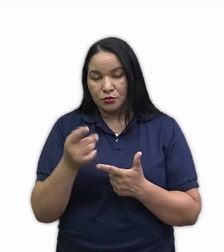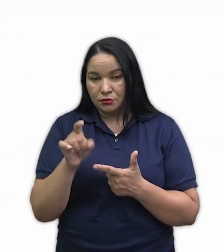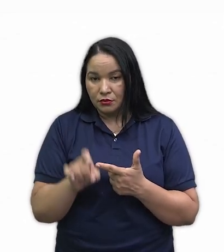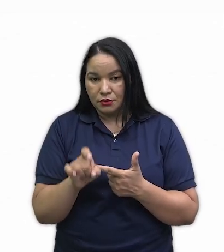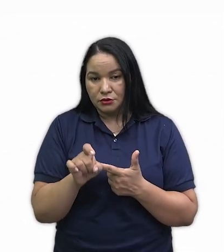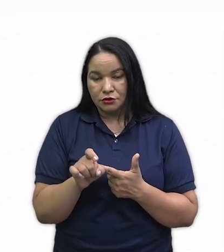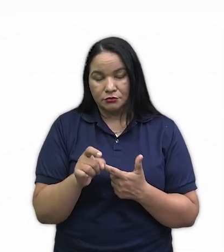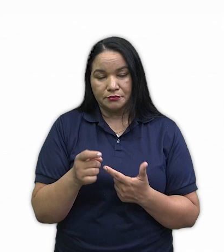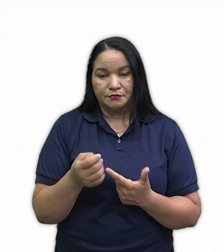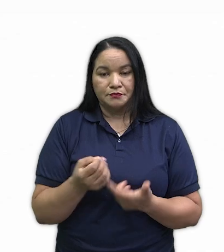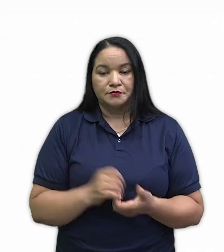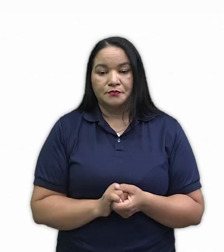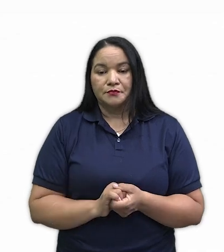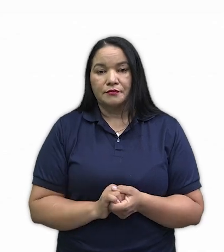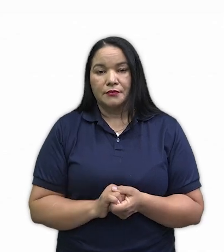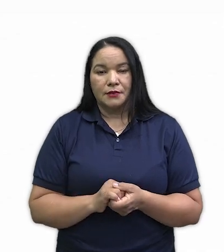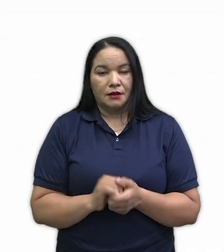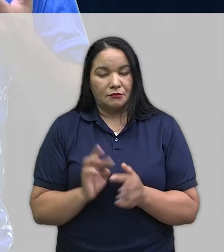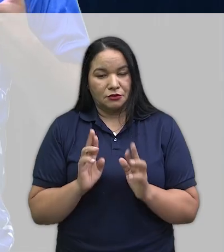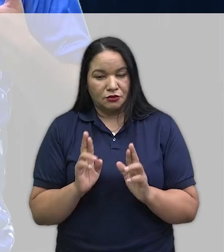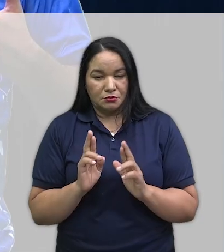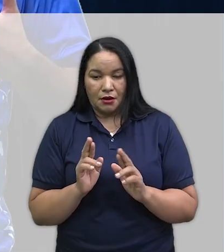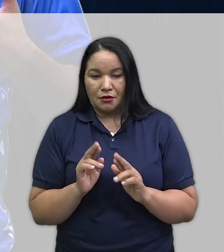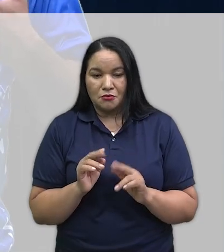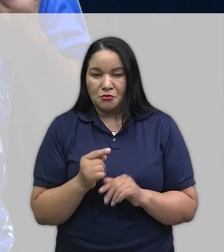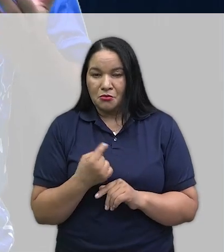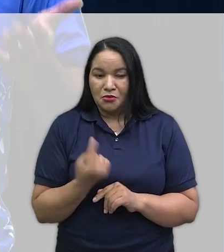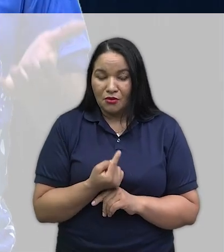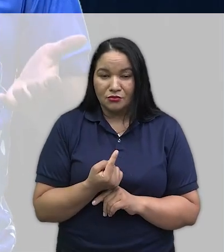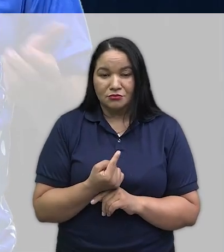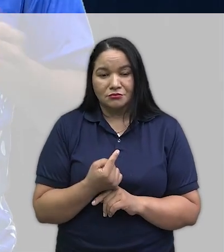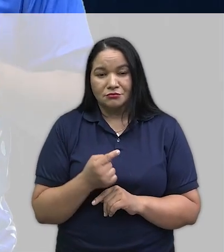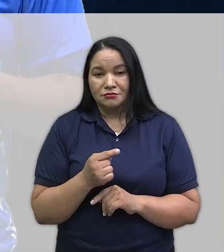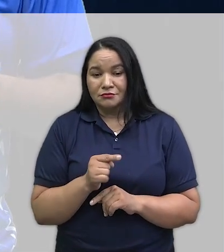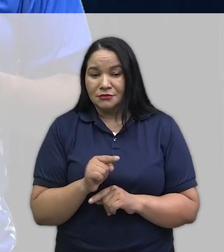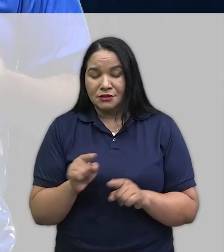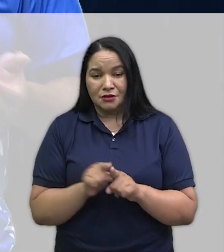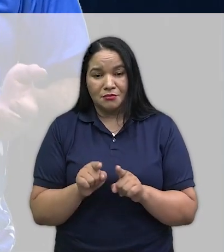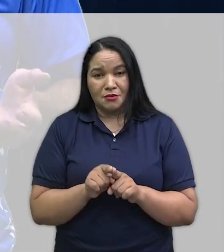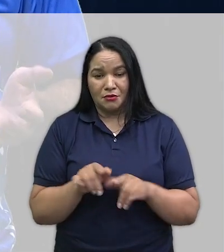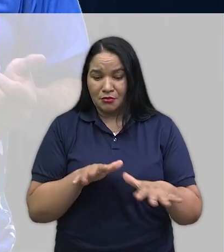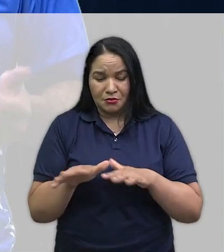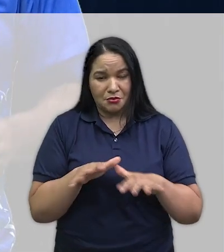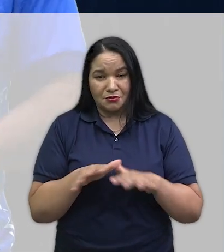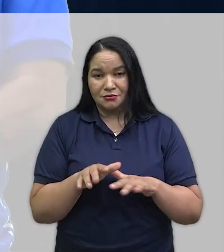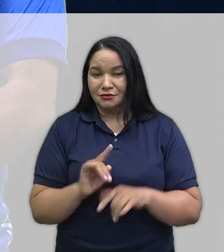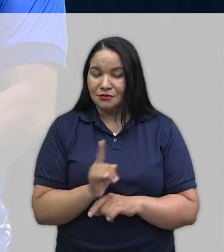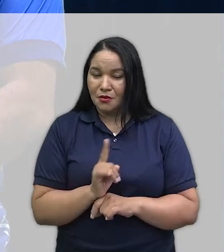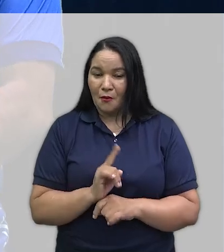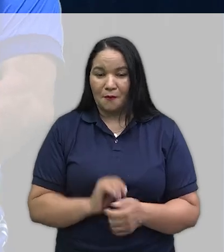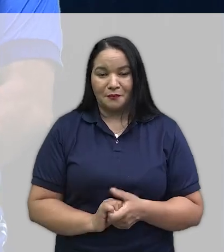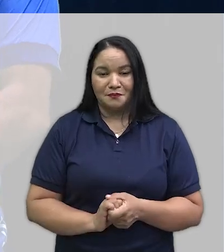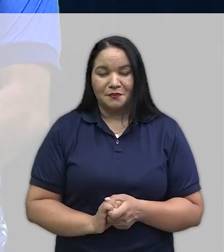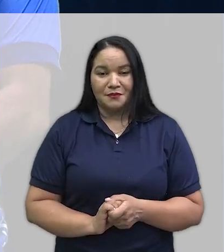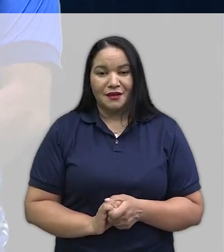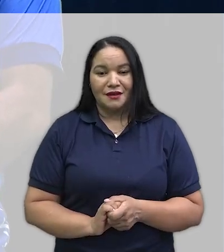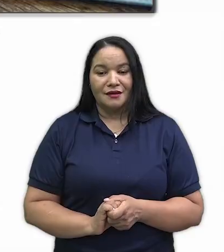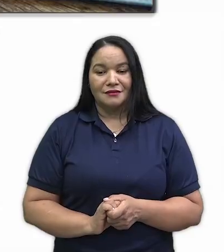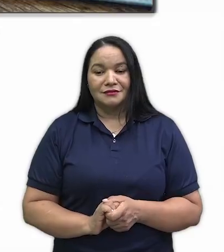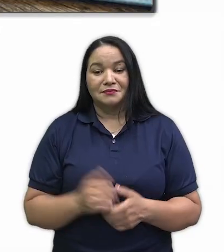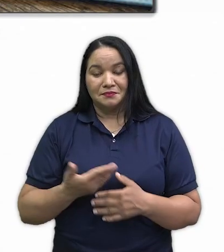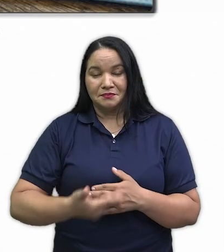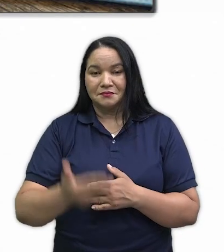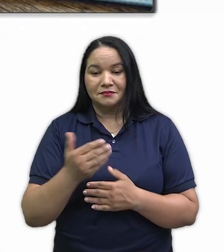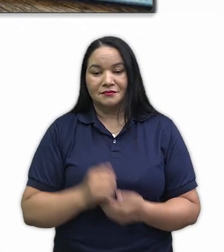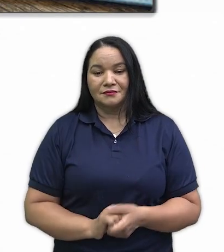nosso cotidiano. Eu espero que não seja nem o meu e nem o seu cotidiano de terremoto, certo? Vamos dar continuidade então à